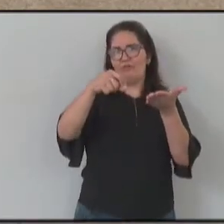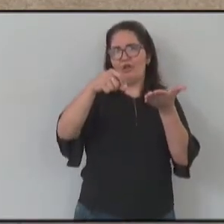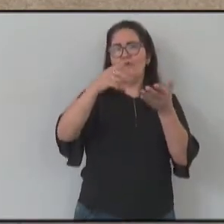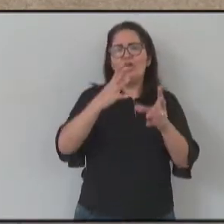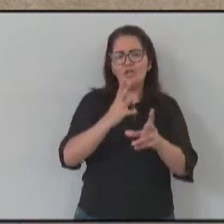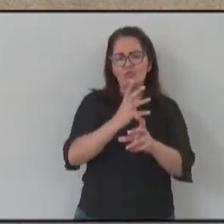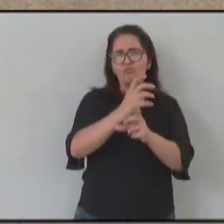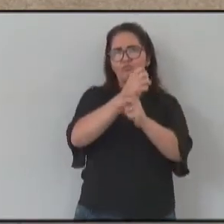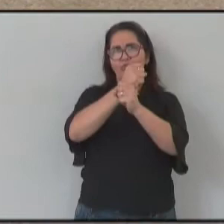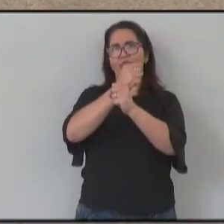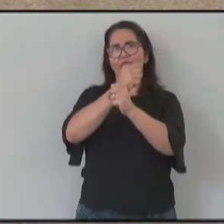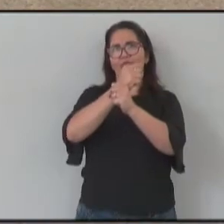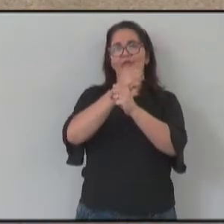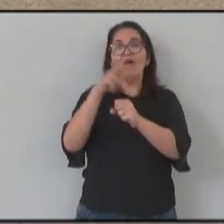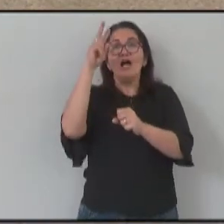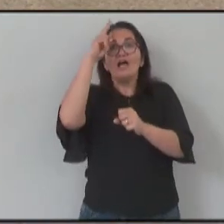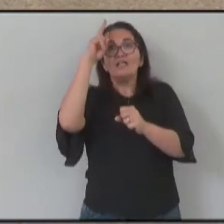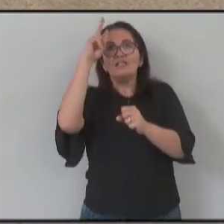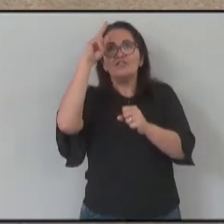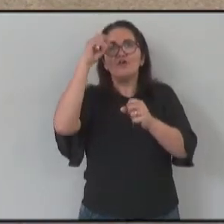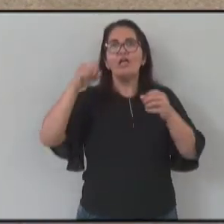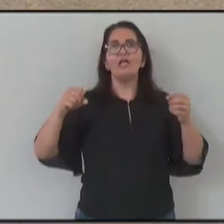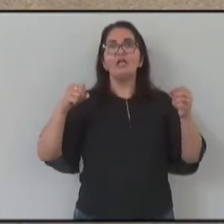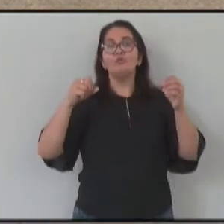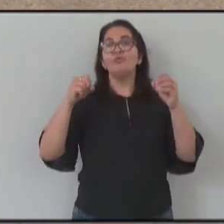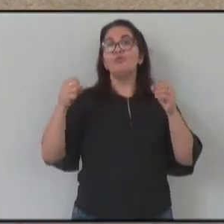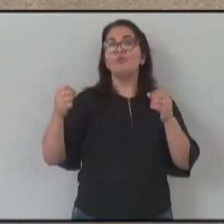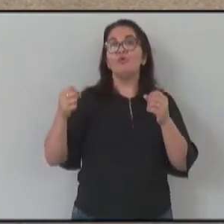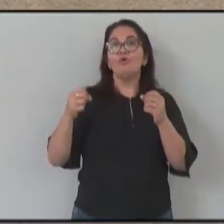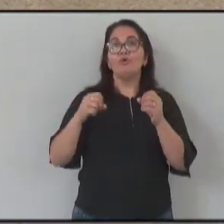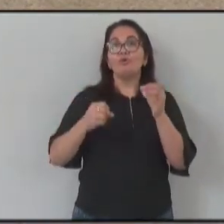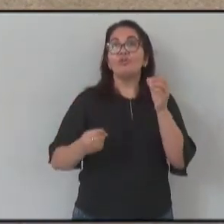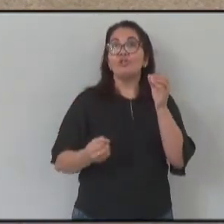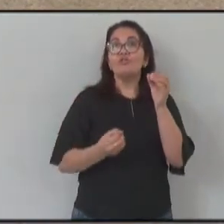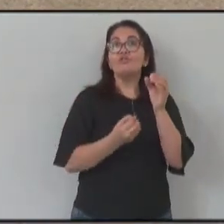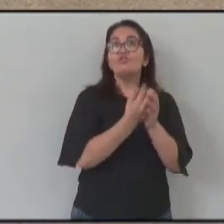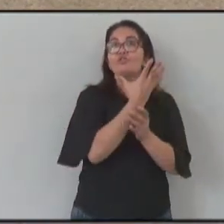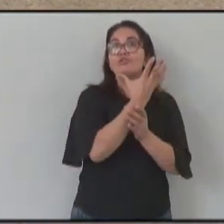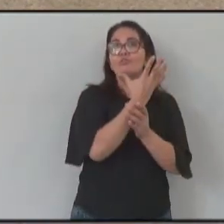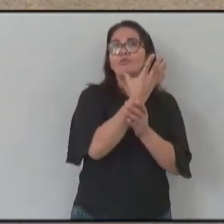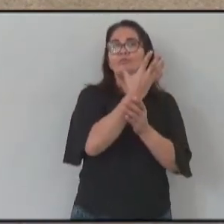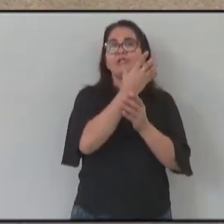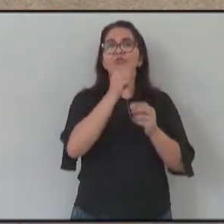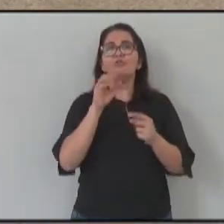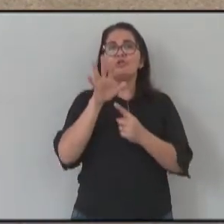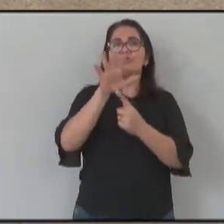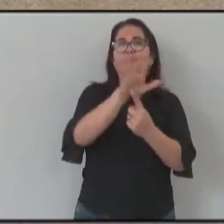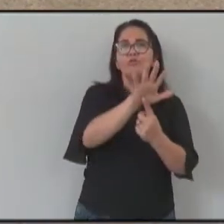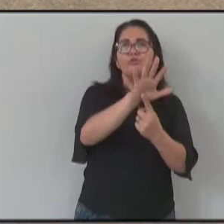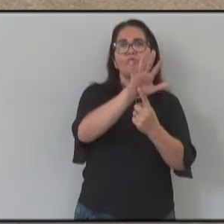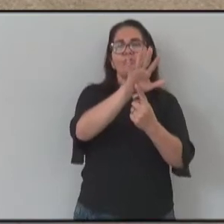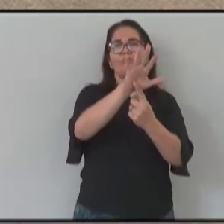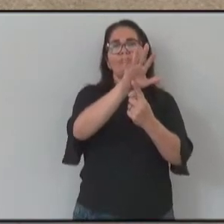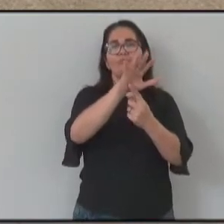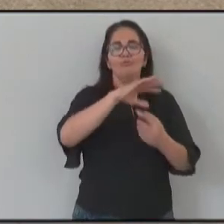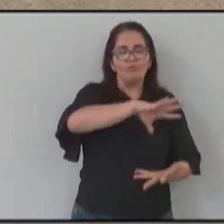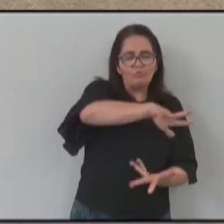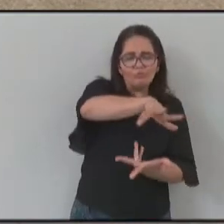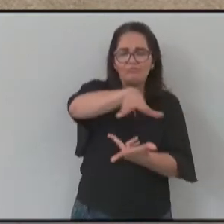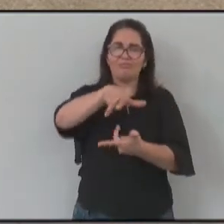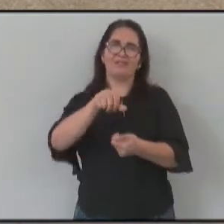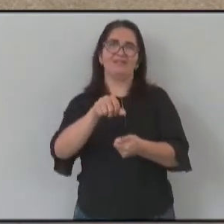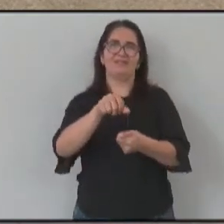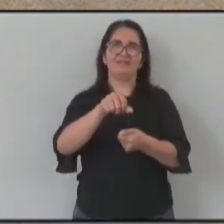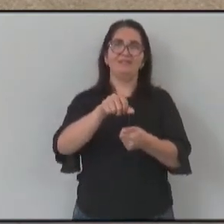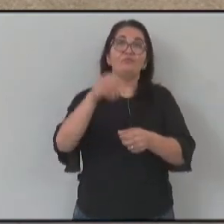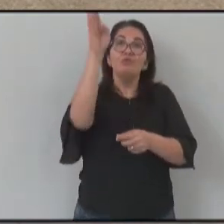do descobrimento do Brasil. Mas a própria carta fala sobre o achamento da terra.